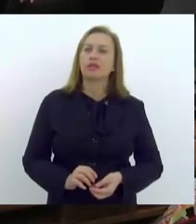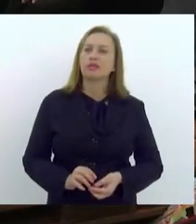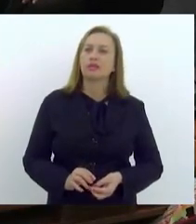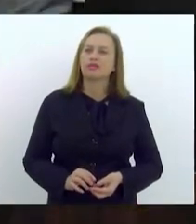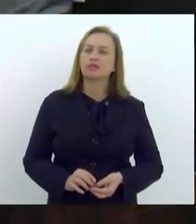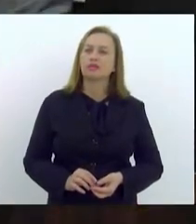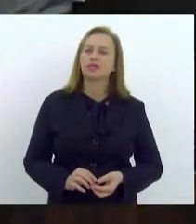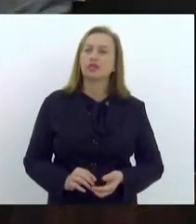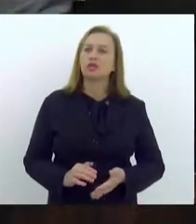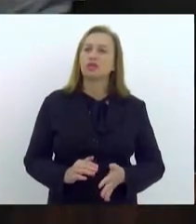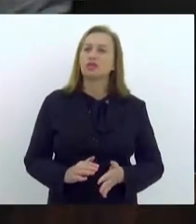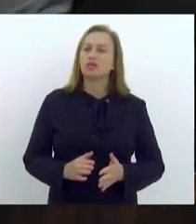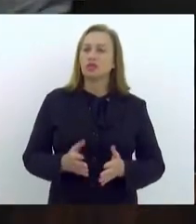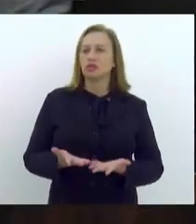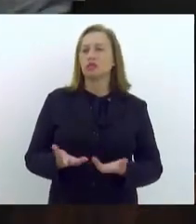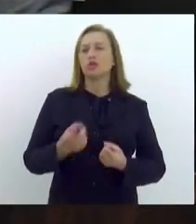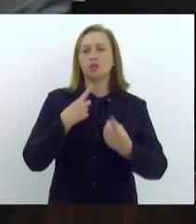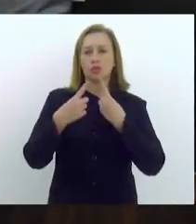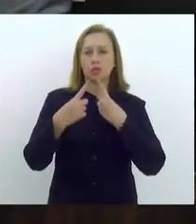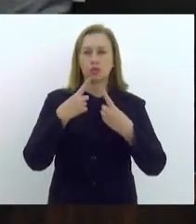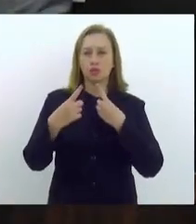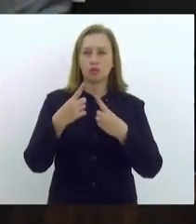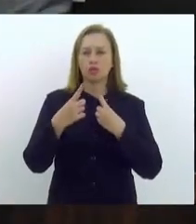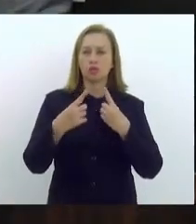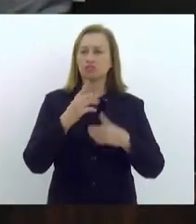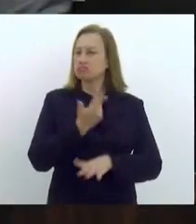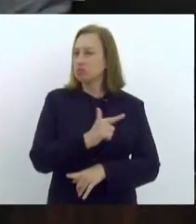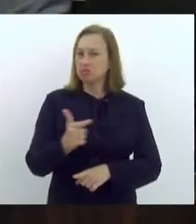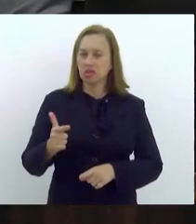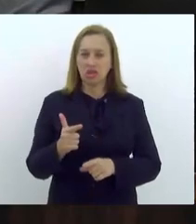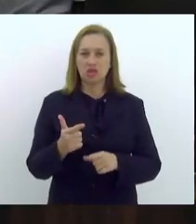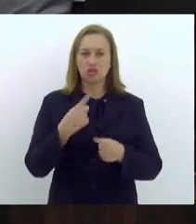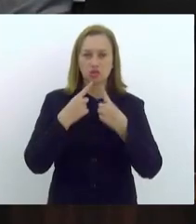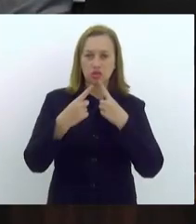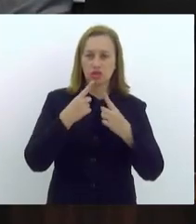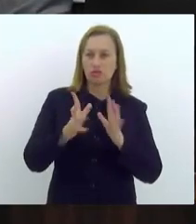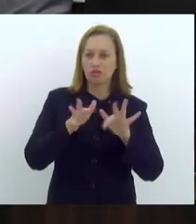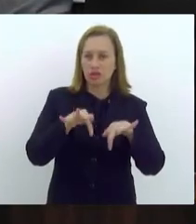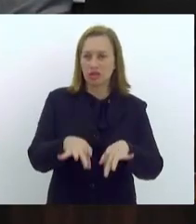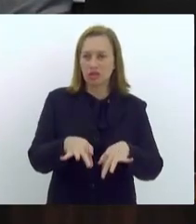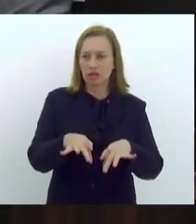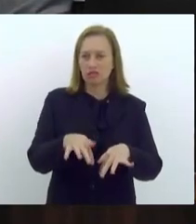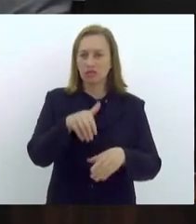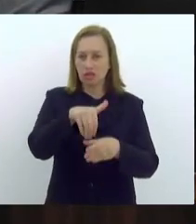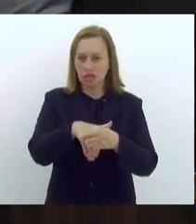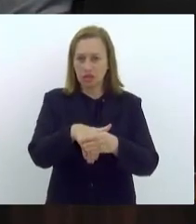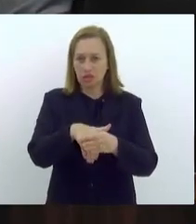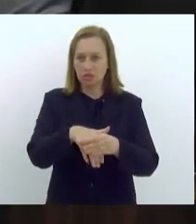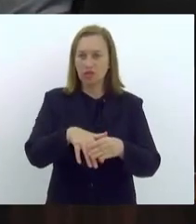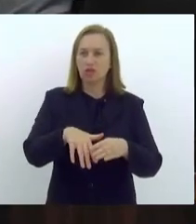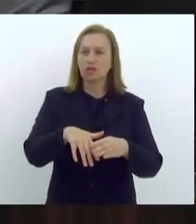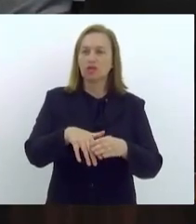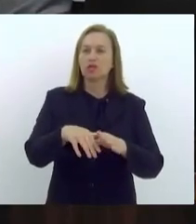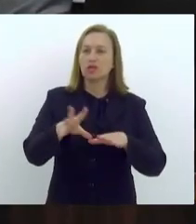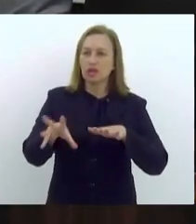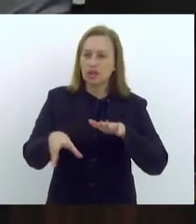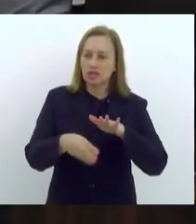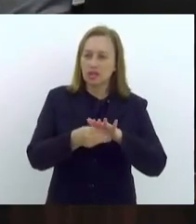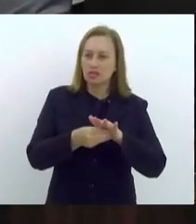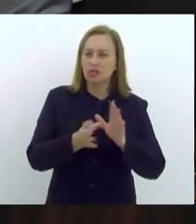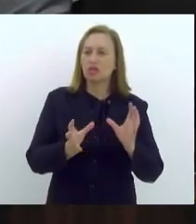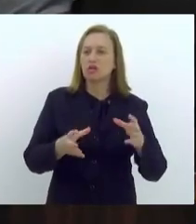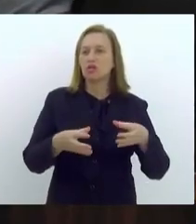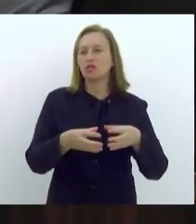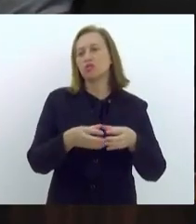Com os pareceres emitidos em discussão. Não havendo quem queira discutir, encerrada a discussão, em votação as emendas da